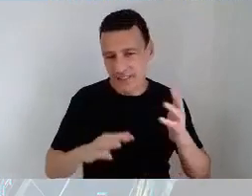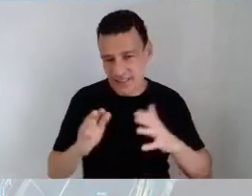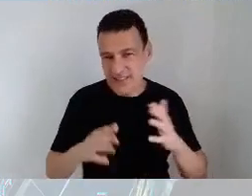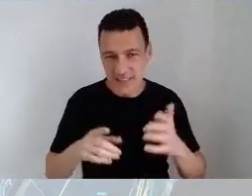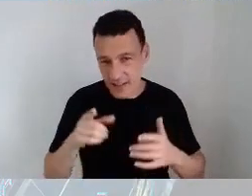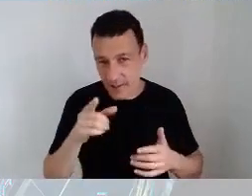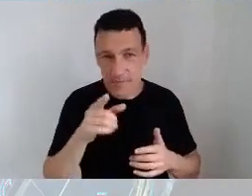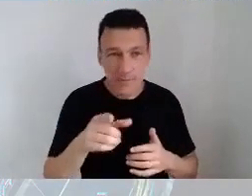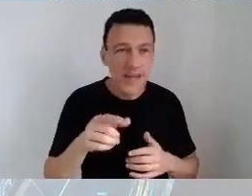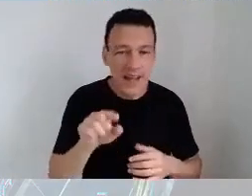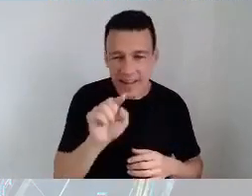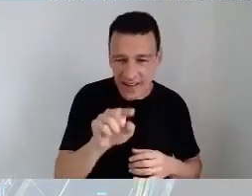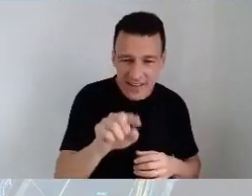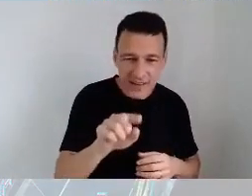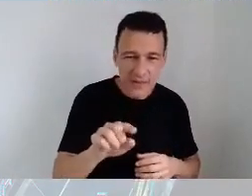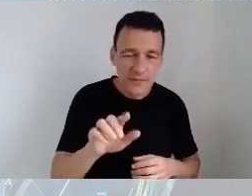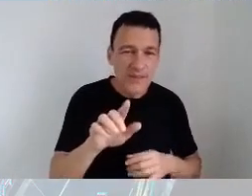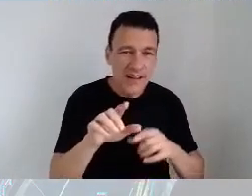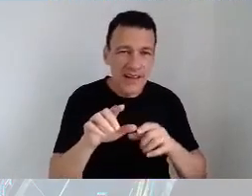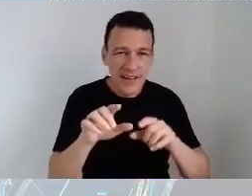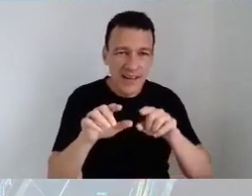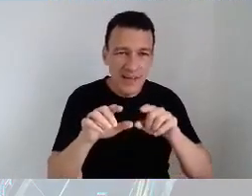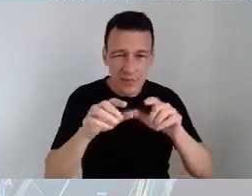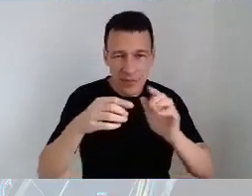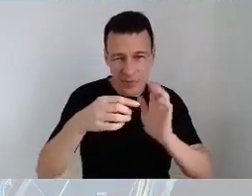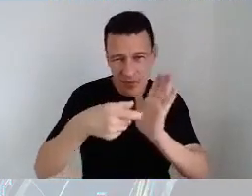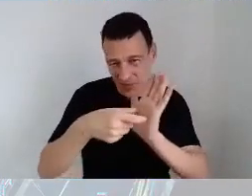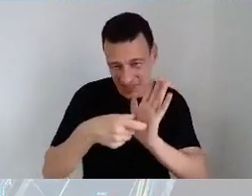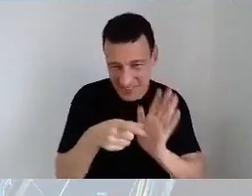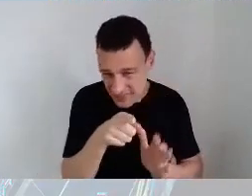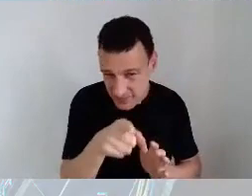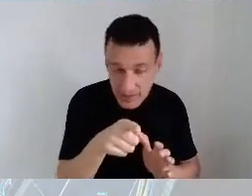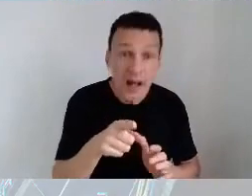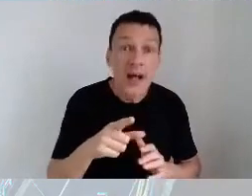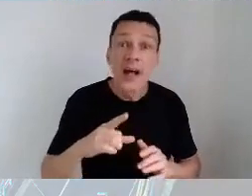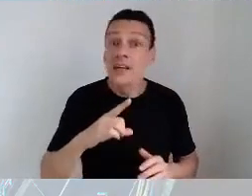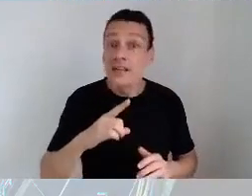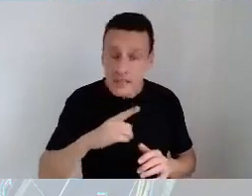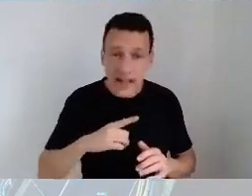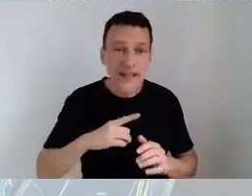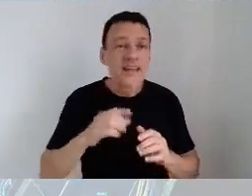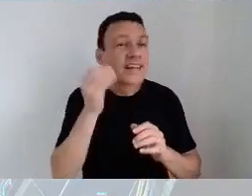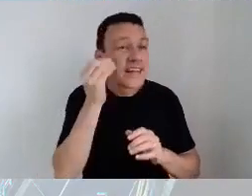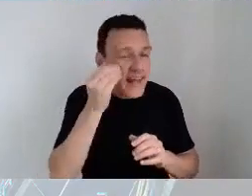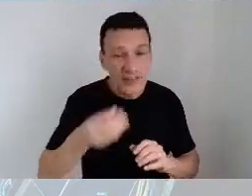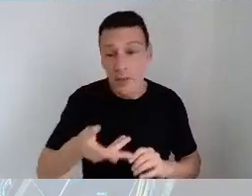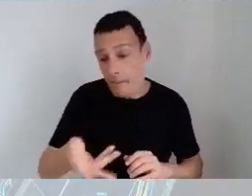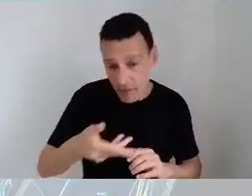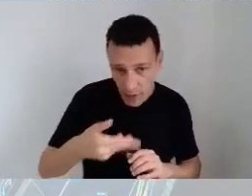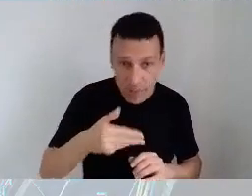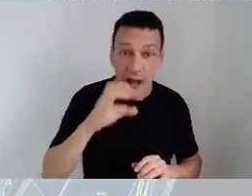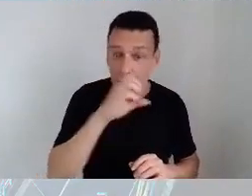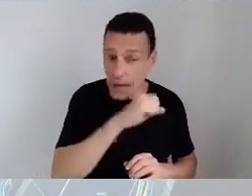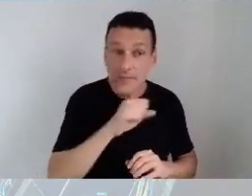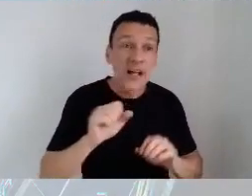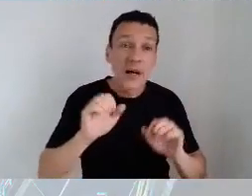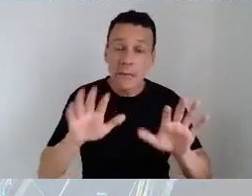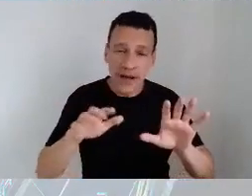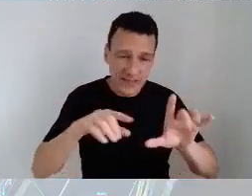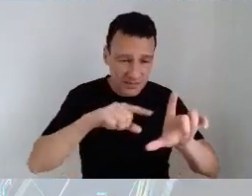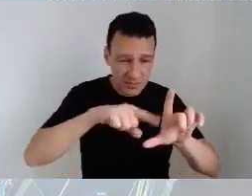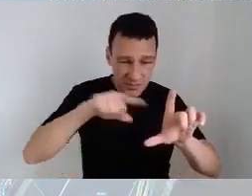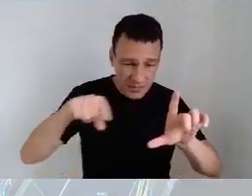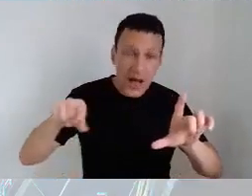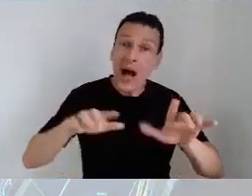interface gráfica, nunca execute um teste de performance direto do JMeter, porque se ele tem uma interface gráfica, ele vai ter overhead.